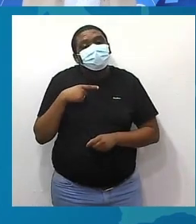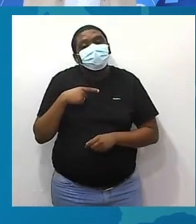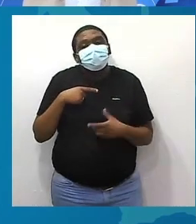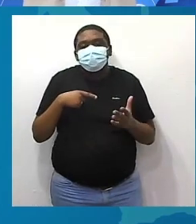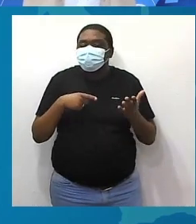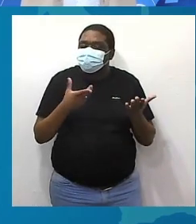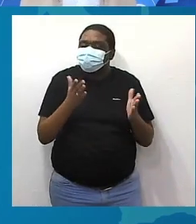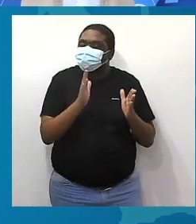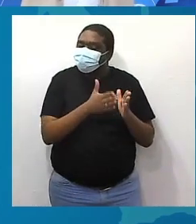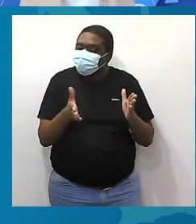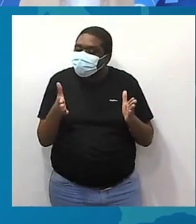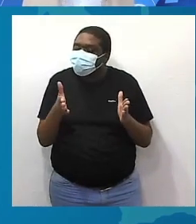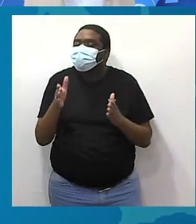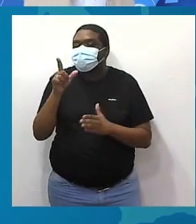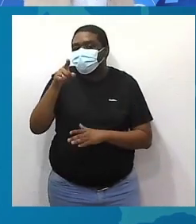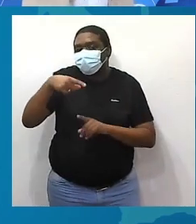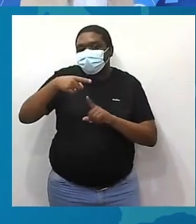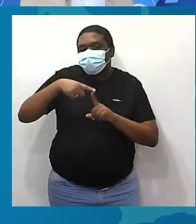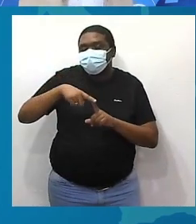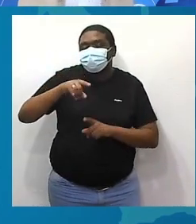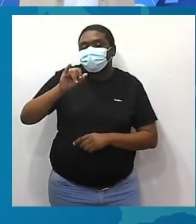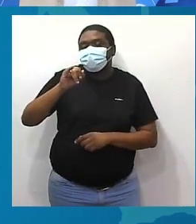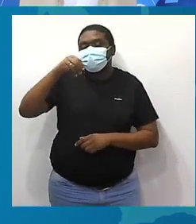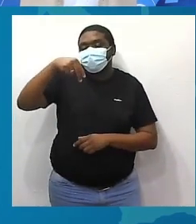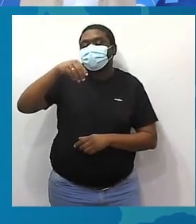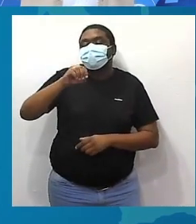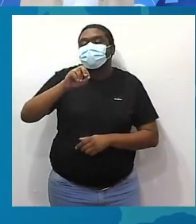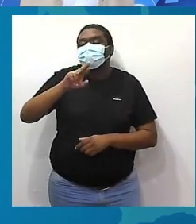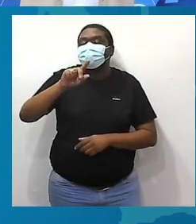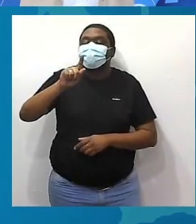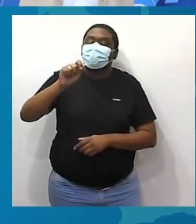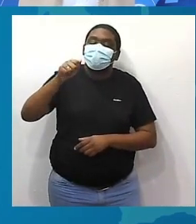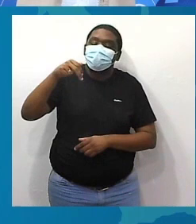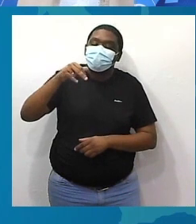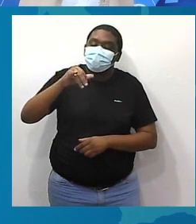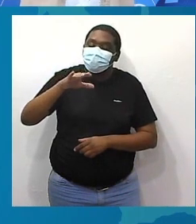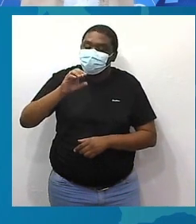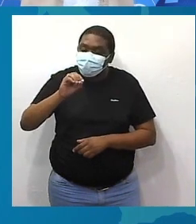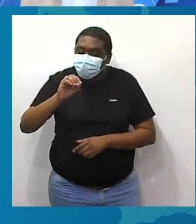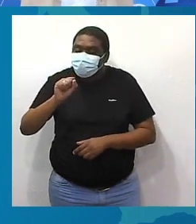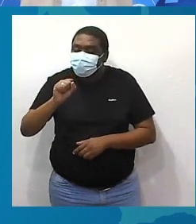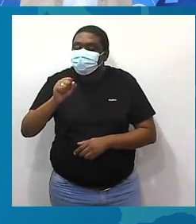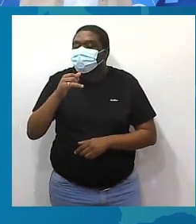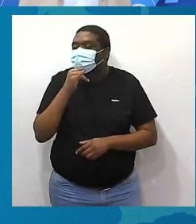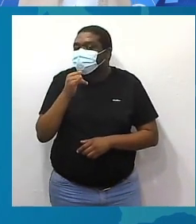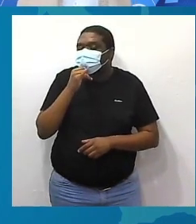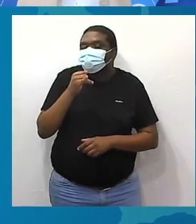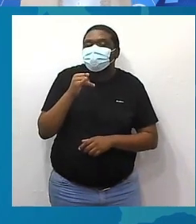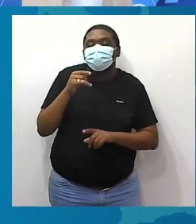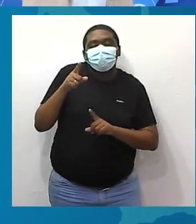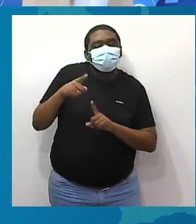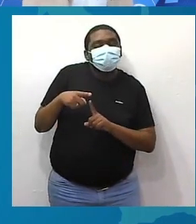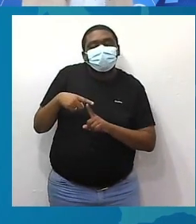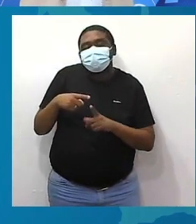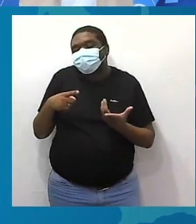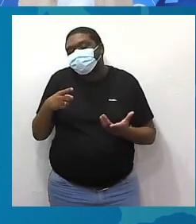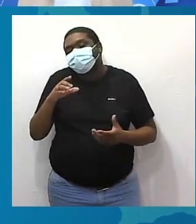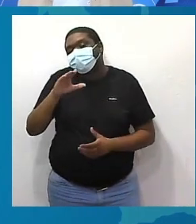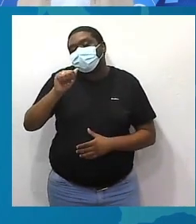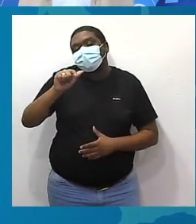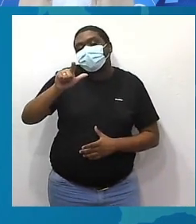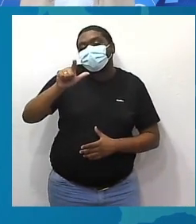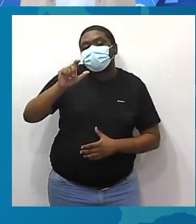por processos que são inorgânicos. Por exemplo, assim, de minerais, eu posso dizer o calcário,